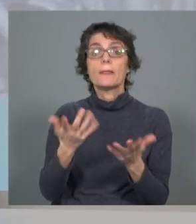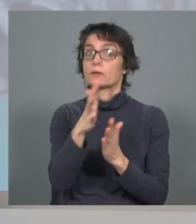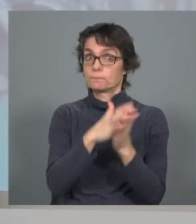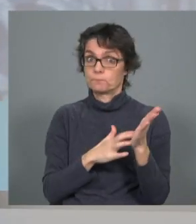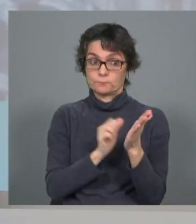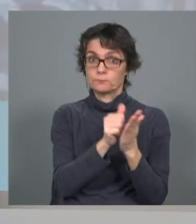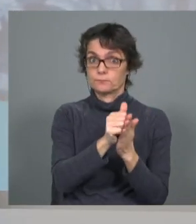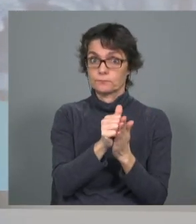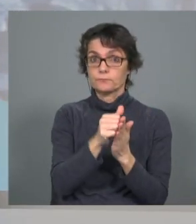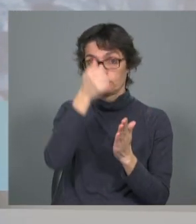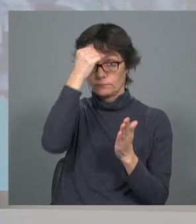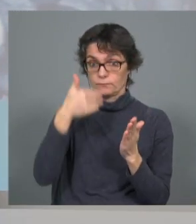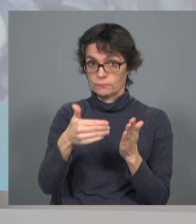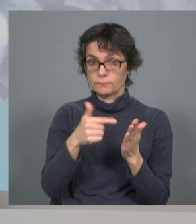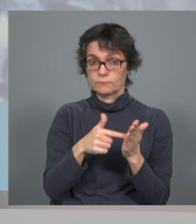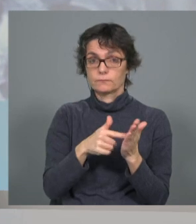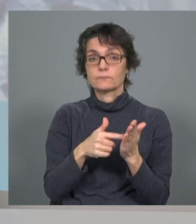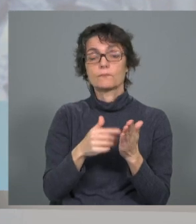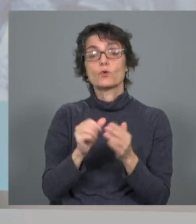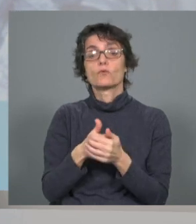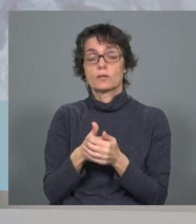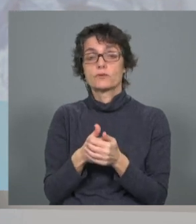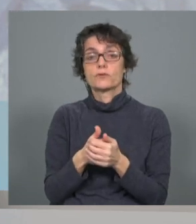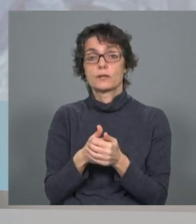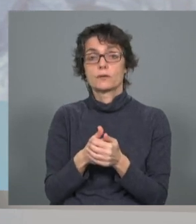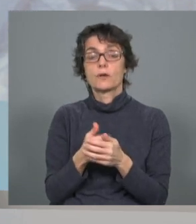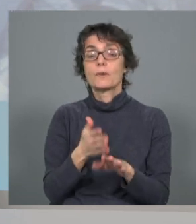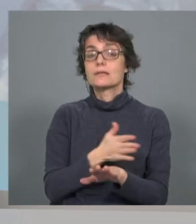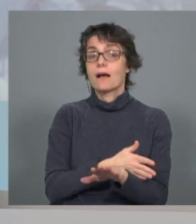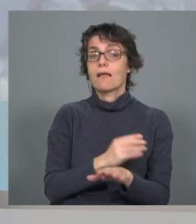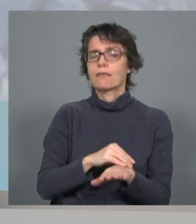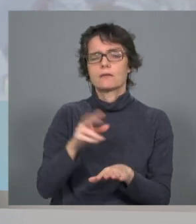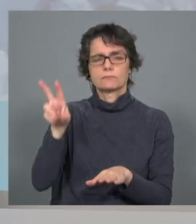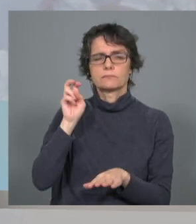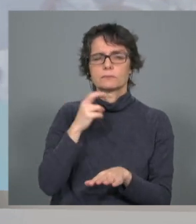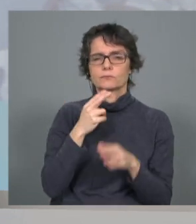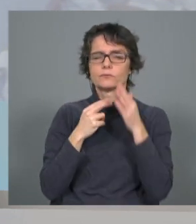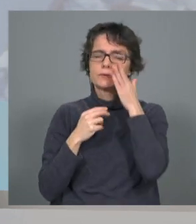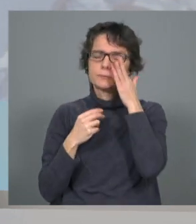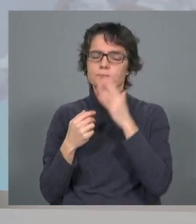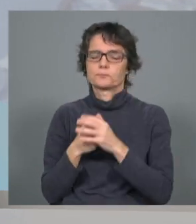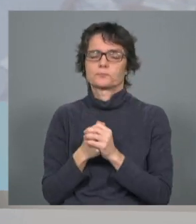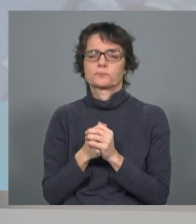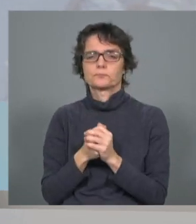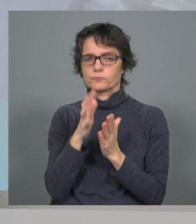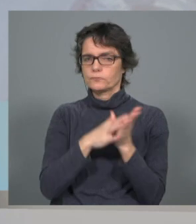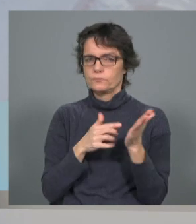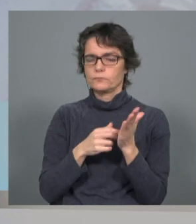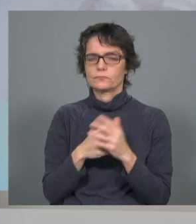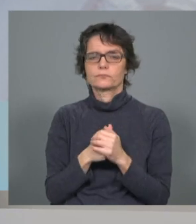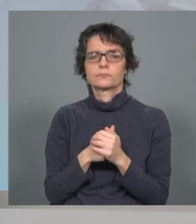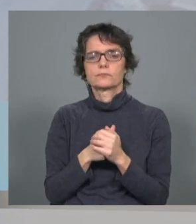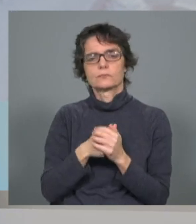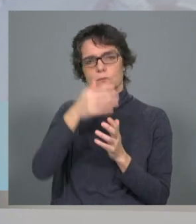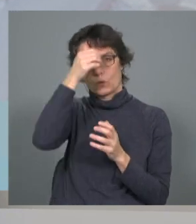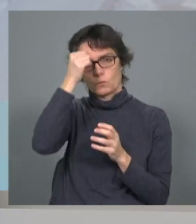da Bíblia deste domingo, desde logo o texto do Evangelho, e antes de lhe pedir comentário, vamos escutar o texto que é lido nas Eucaristias